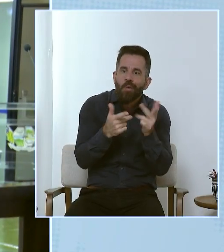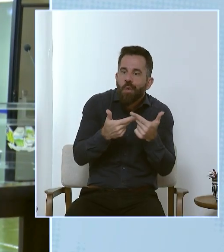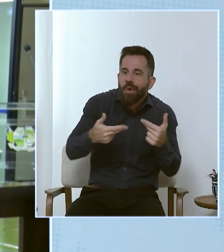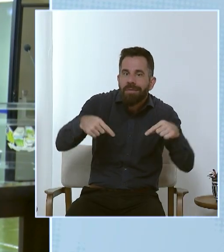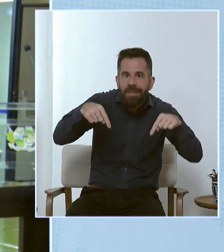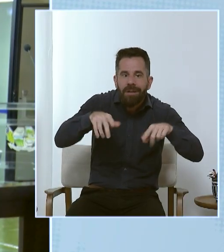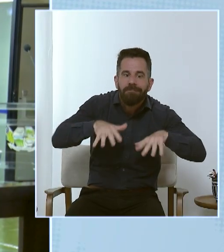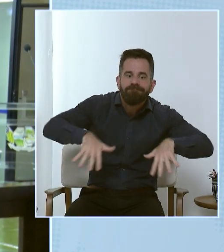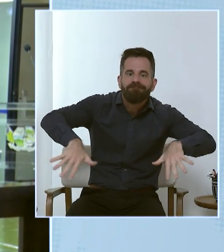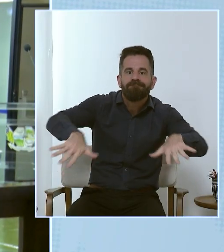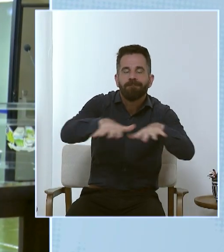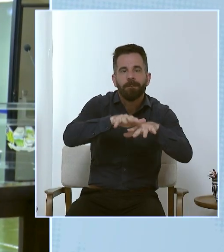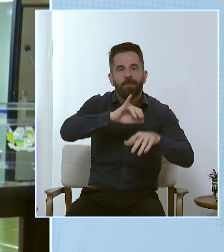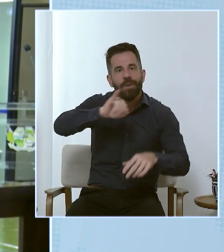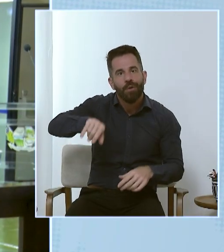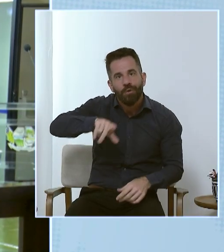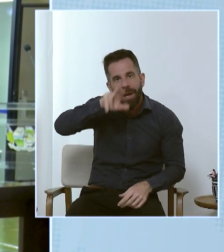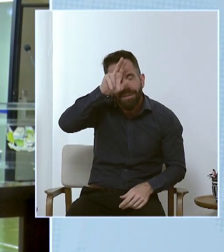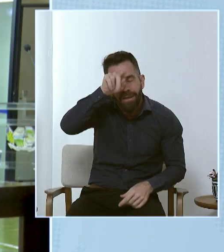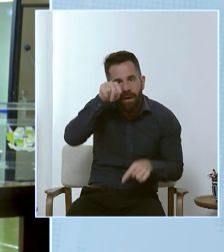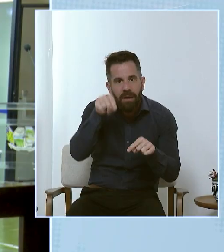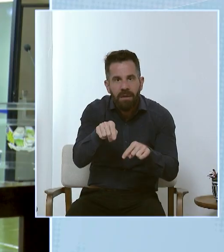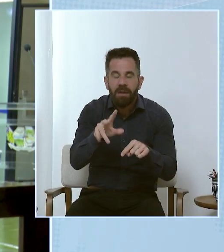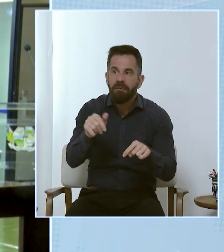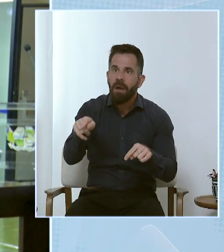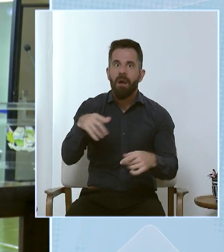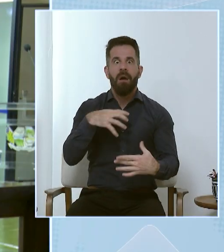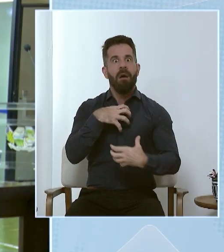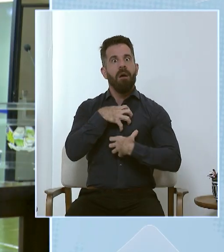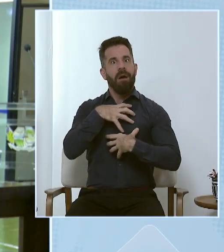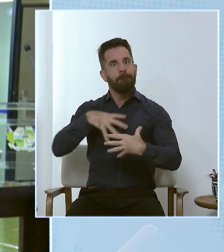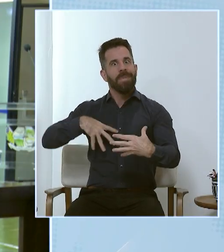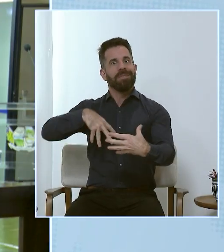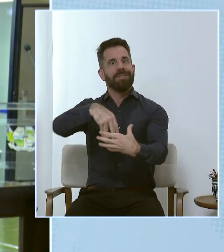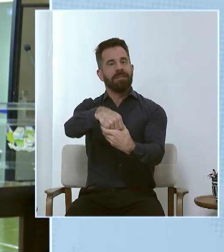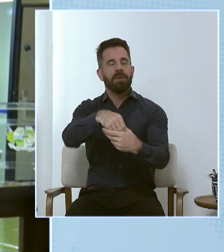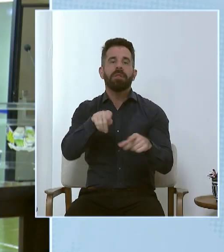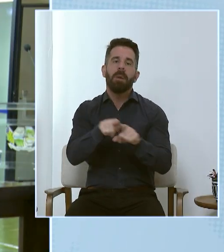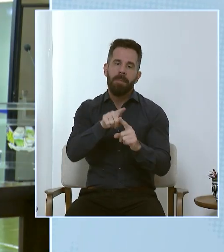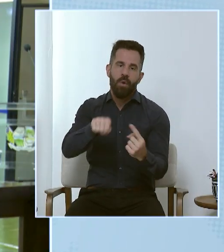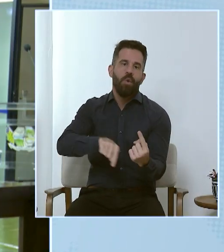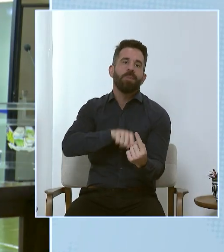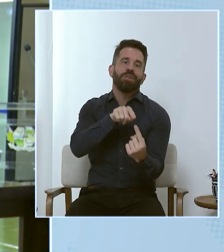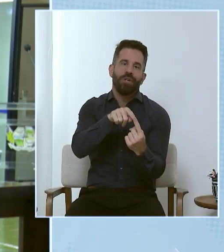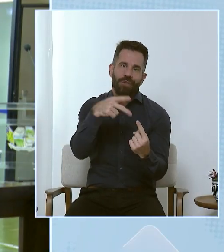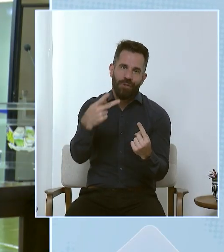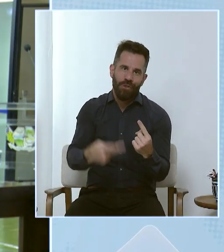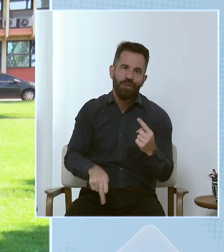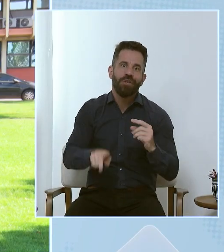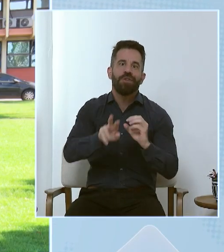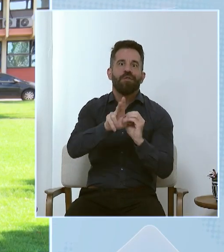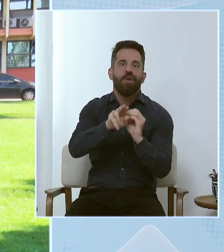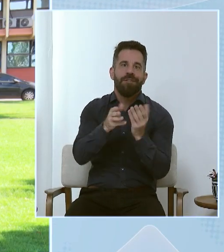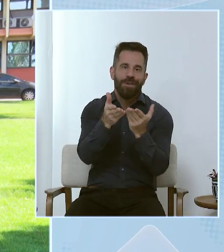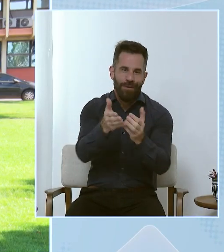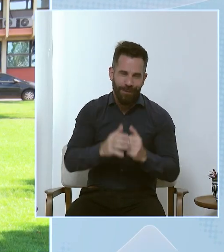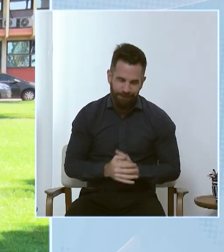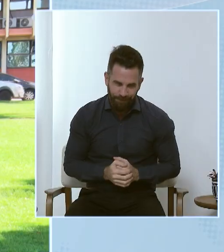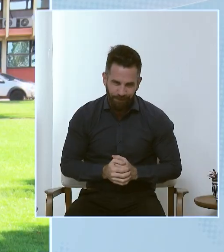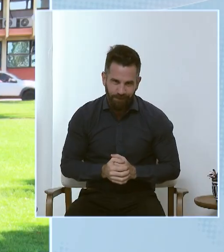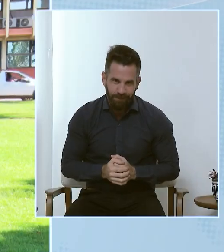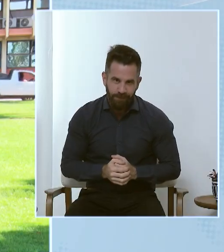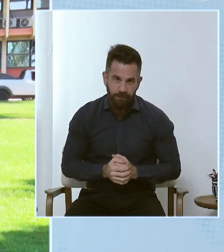produção local, regional, e eu acho que isso vai muito também ao encontro da missão da universidade, da UFJ, né? Em uma